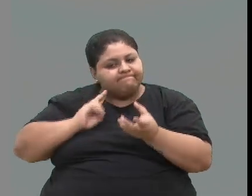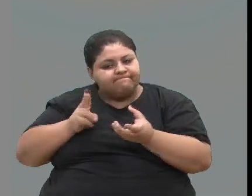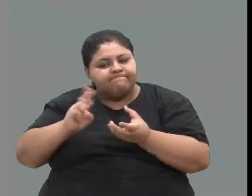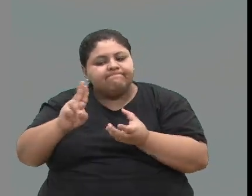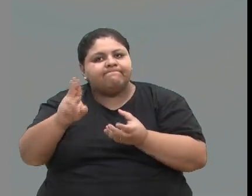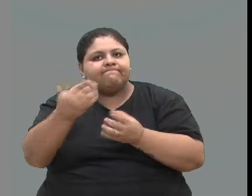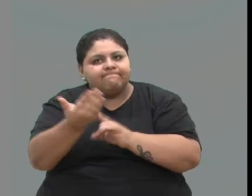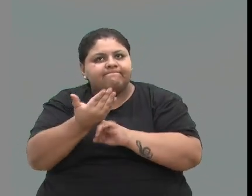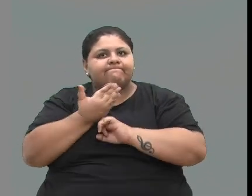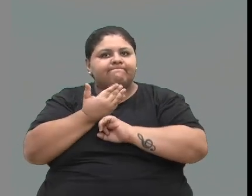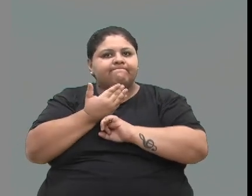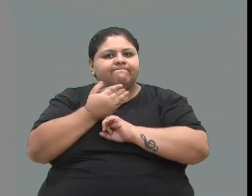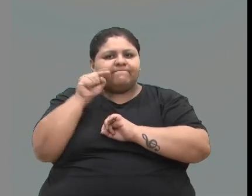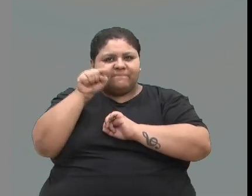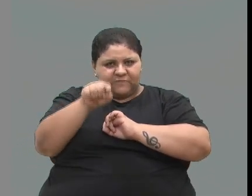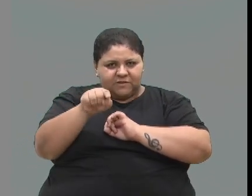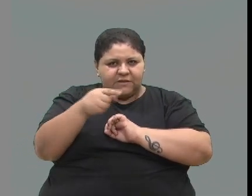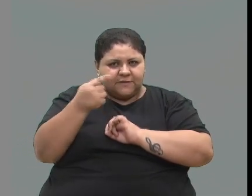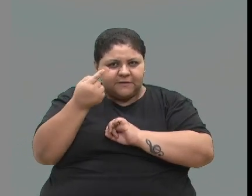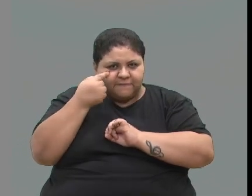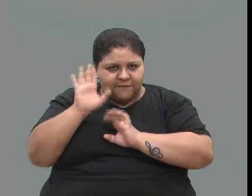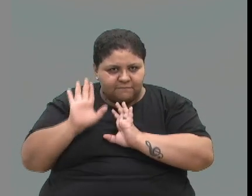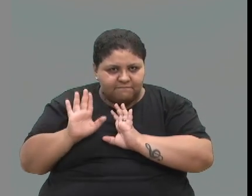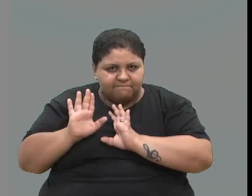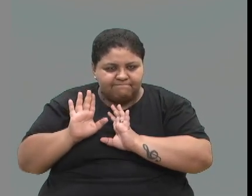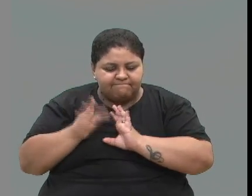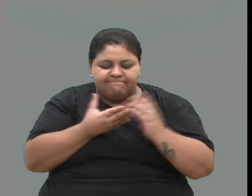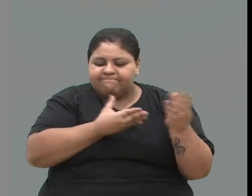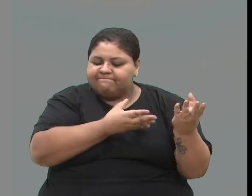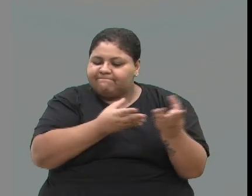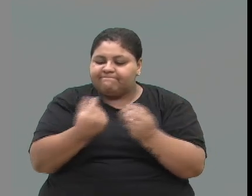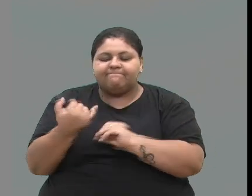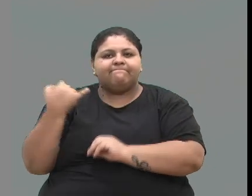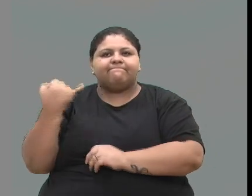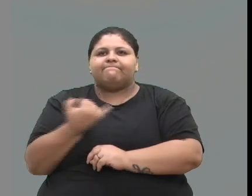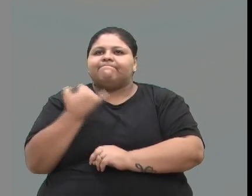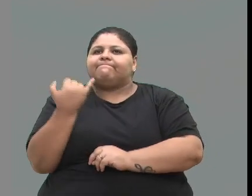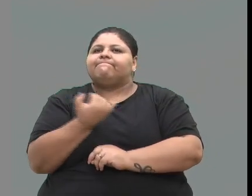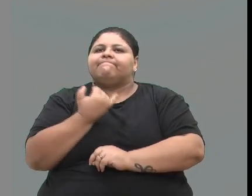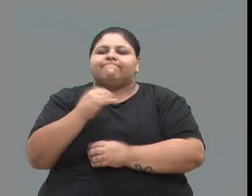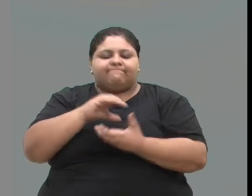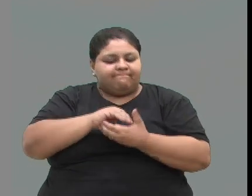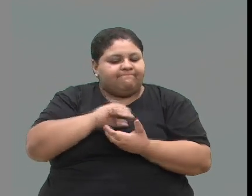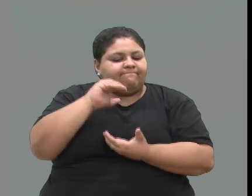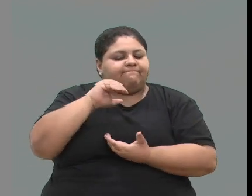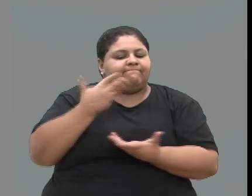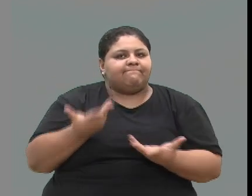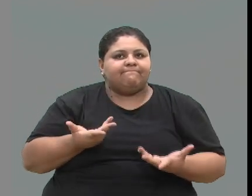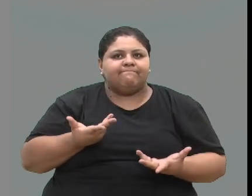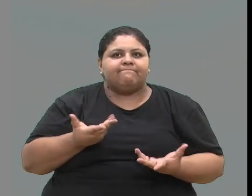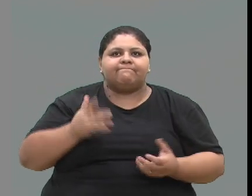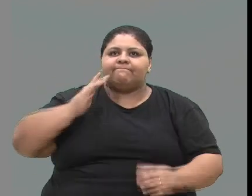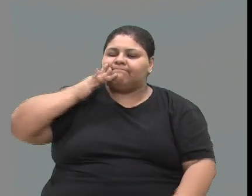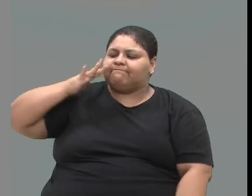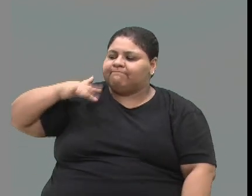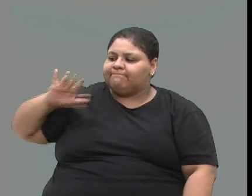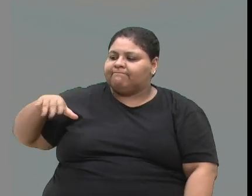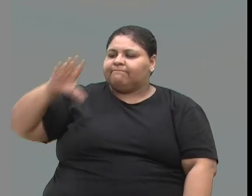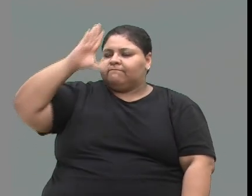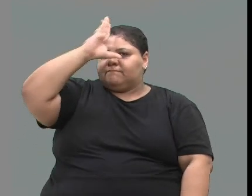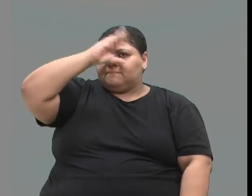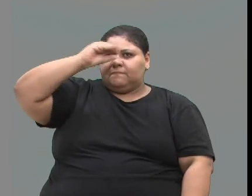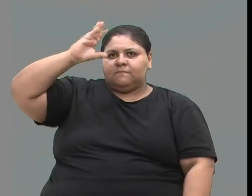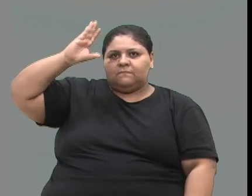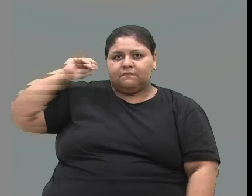ajudando. Vocês viram, né? É muito importante para esses idosos, para as crianças,